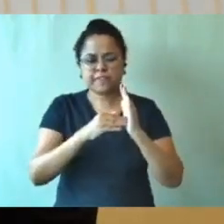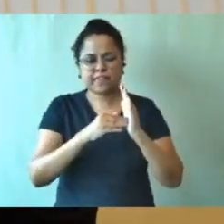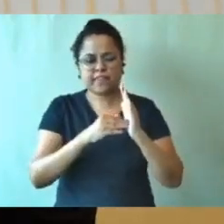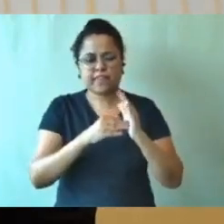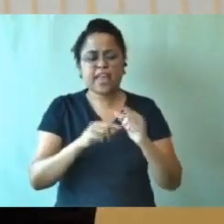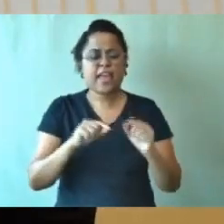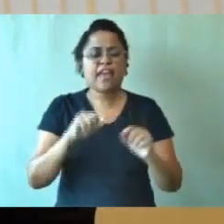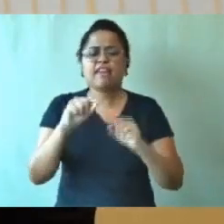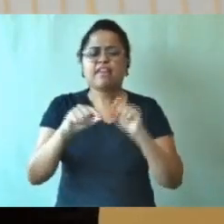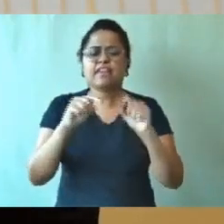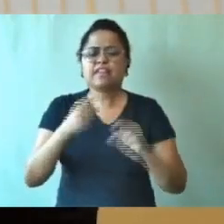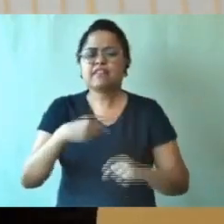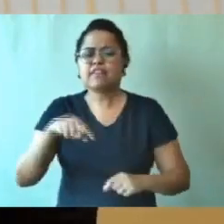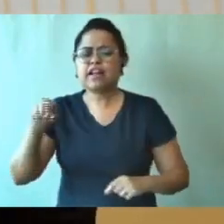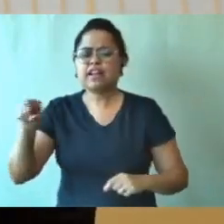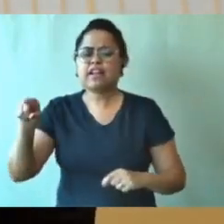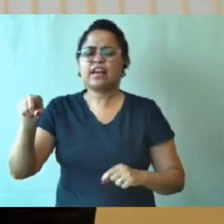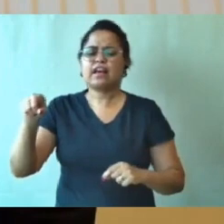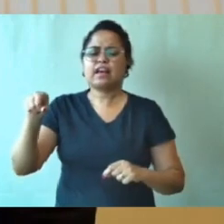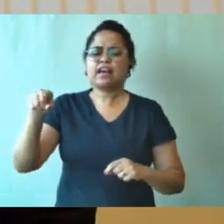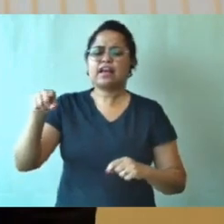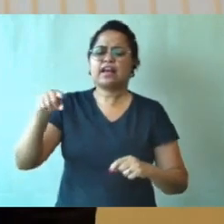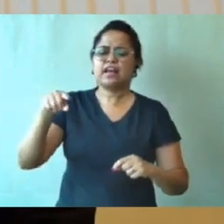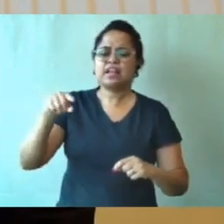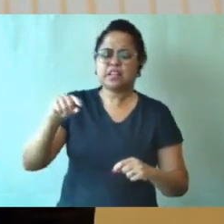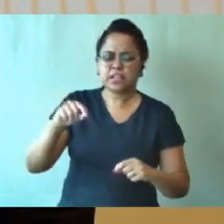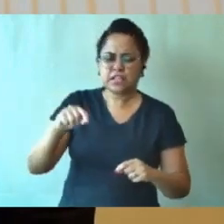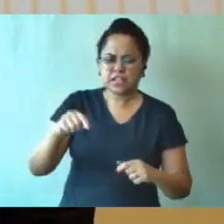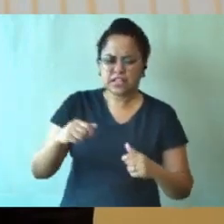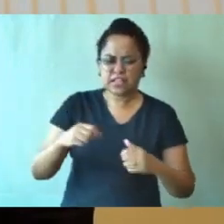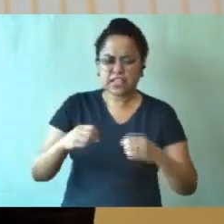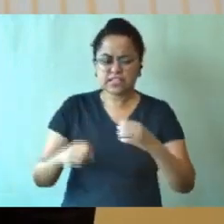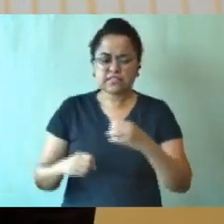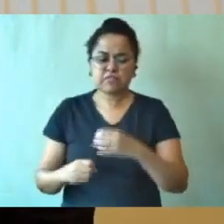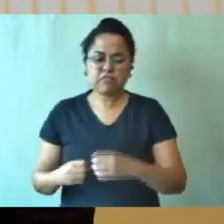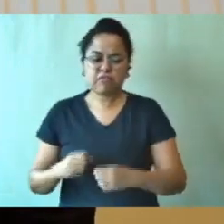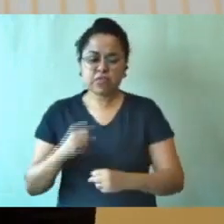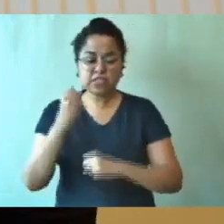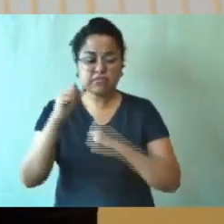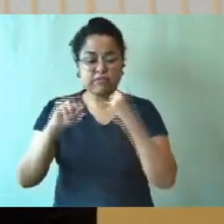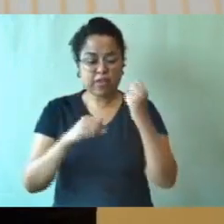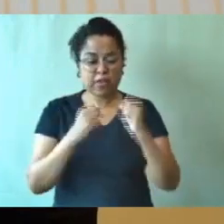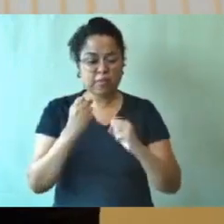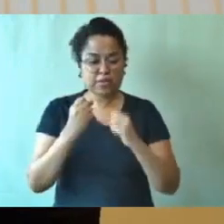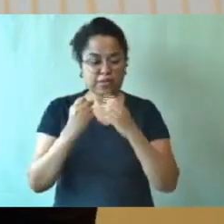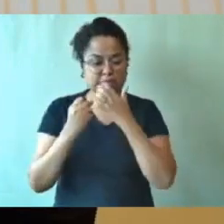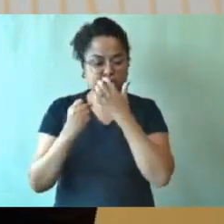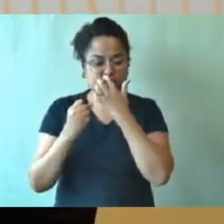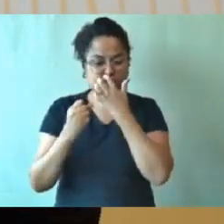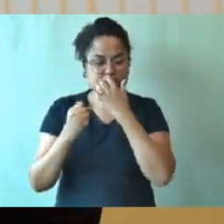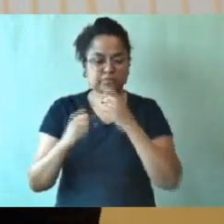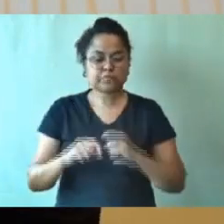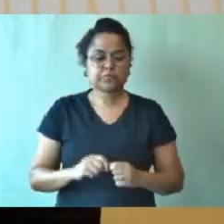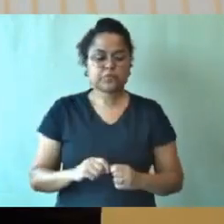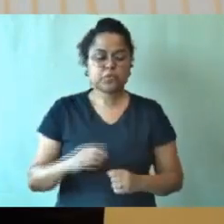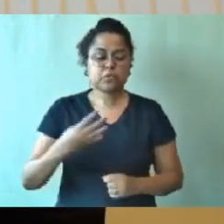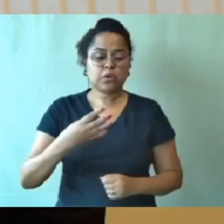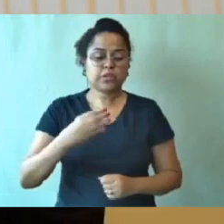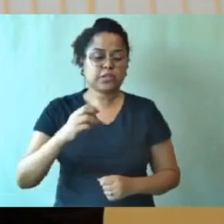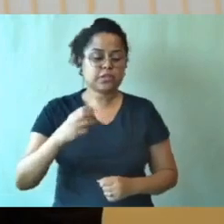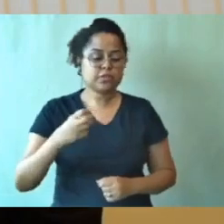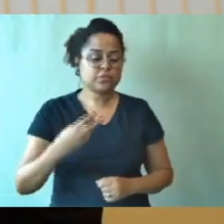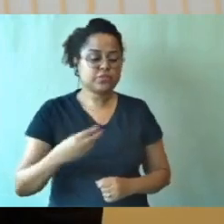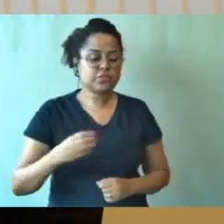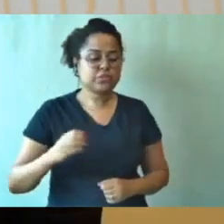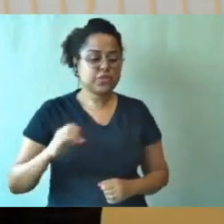é? Vou chegar lá. Os outros veículos que vão passar muito dos 420... é a frota